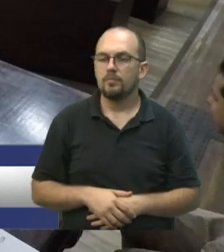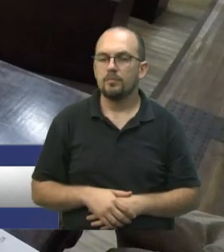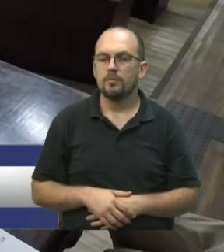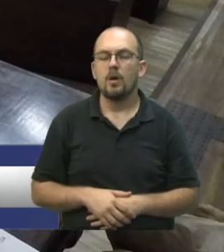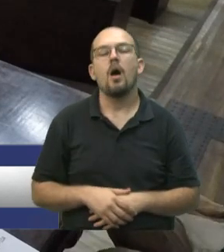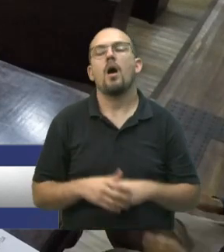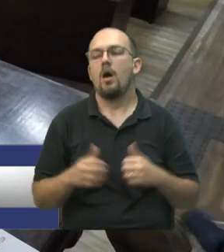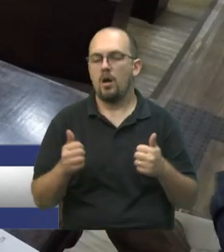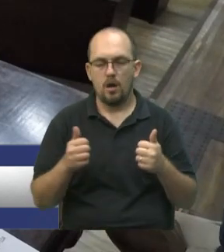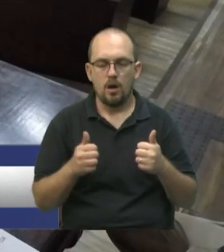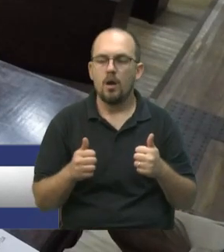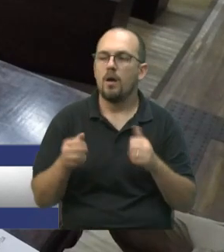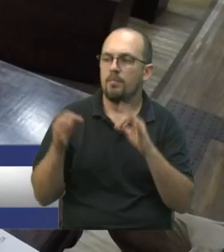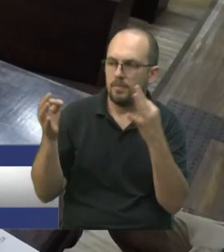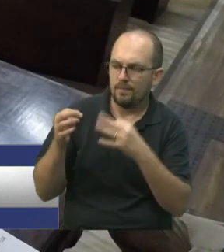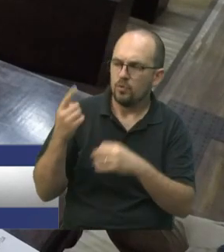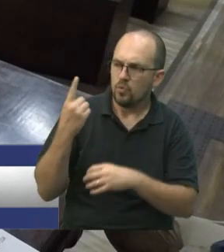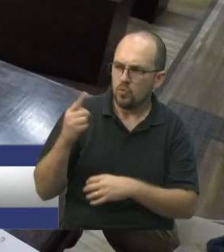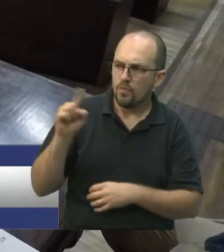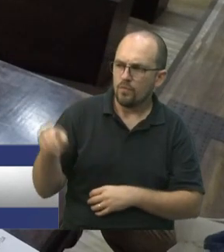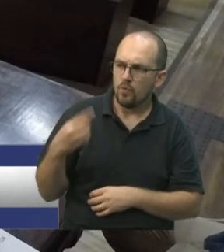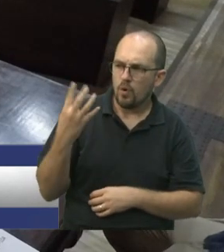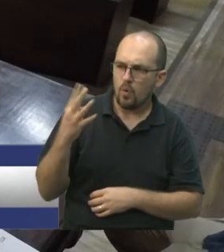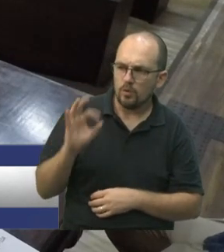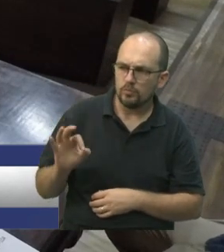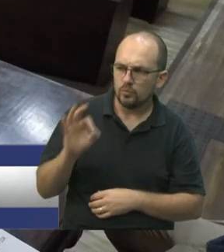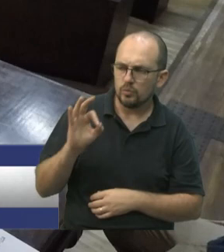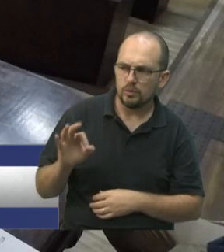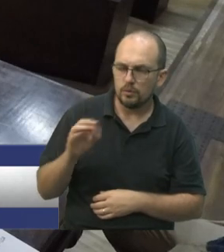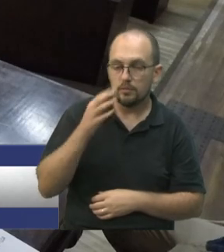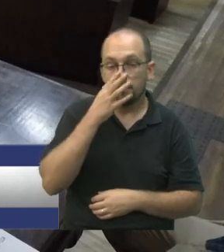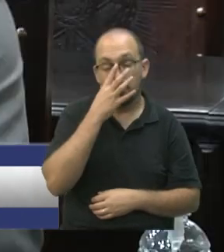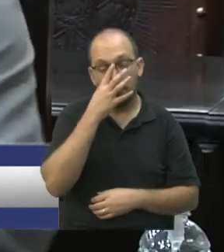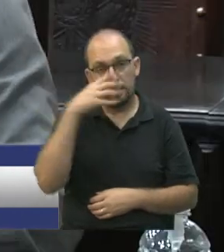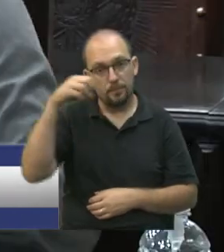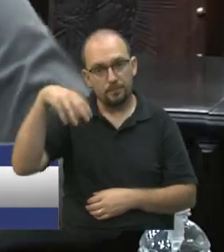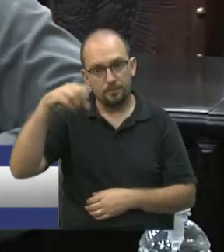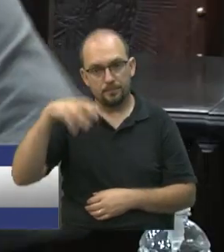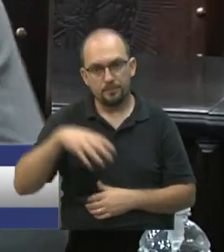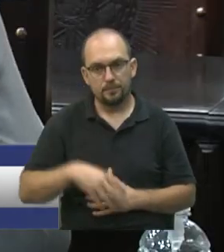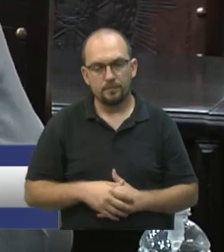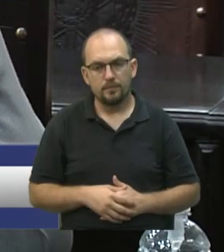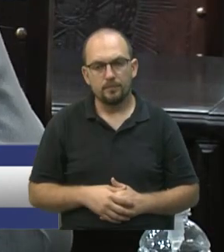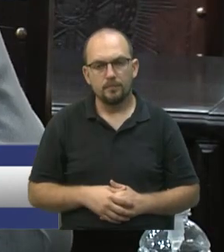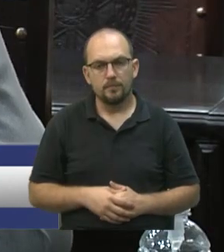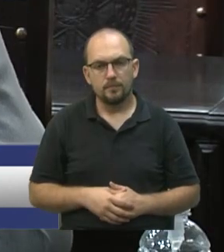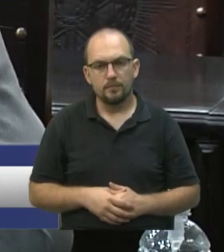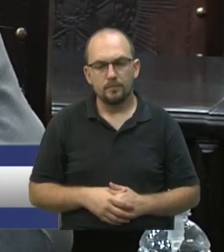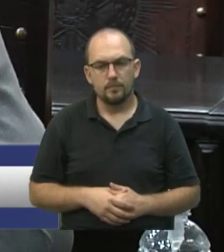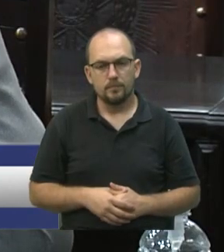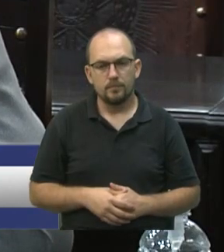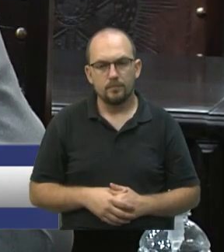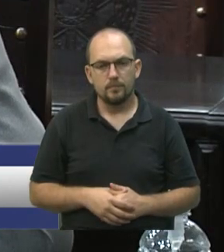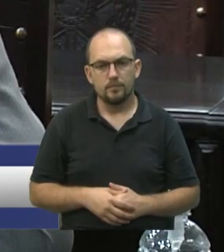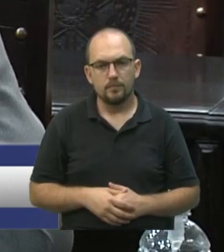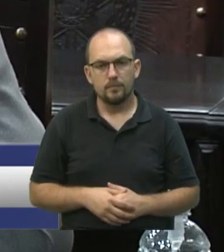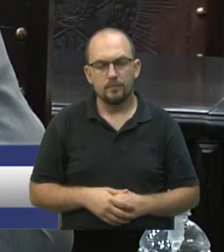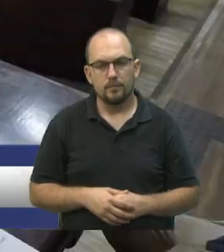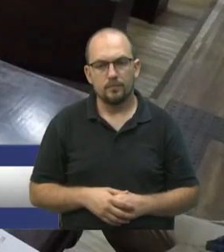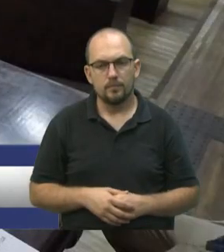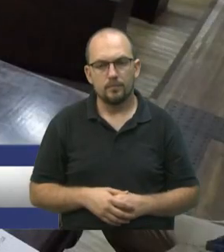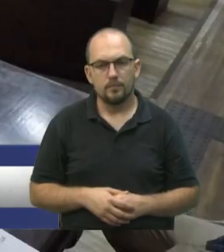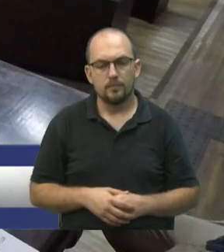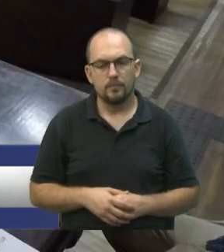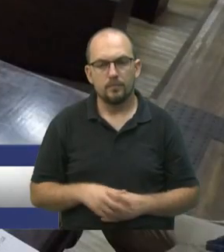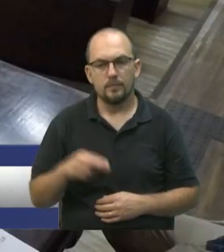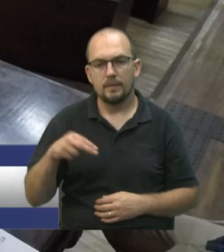Perfeito. 1,4%. Se nós trabalhamos assim Não, rapidinho... é 1%. Lá o último slide. Perfeito. A título